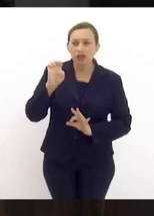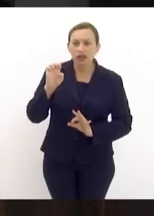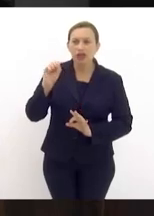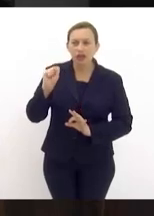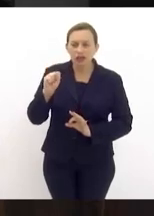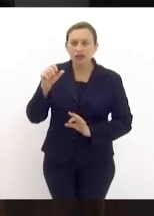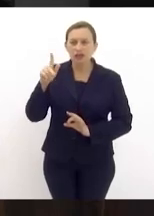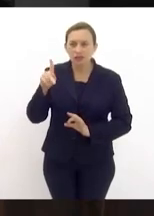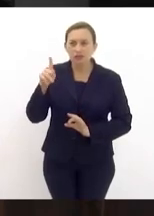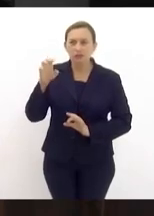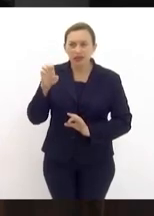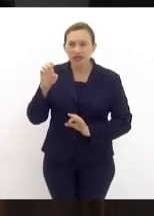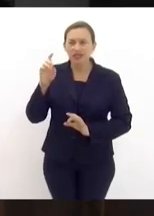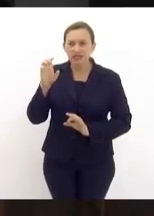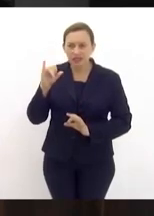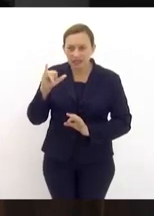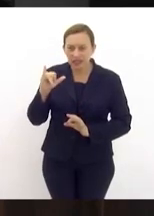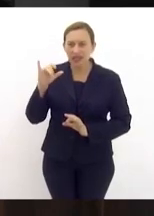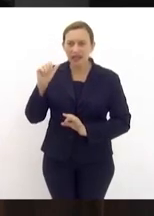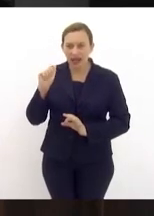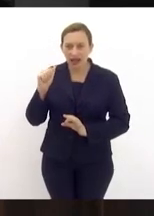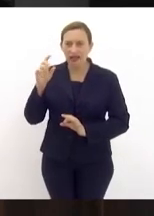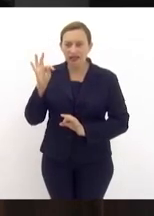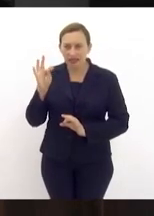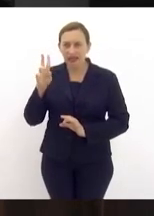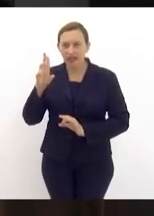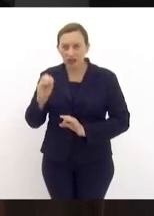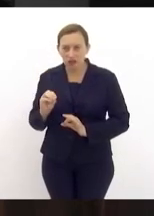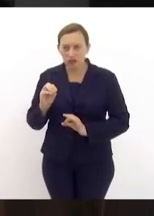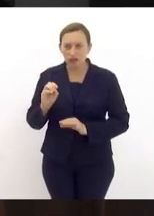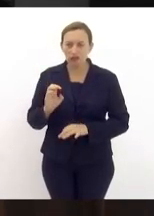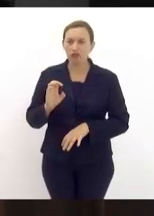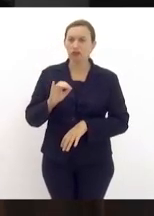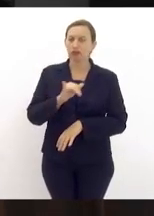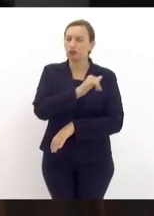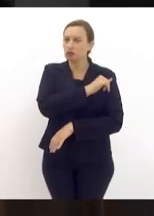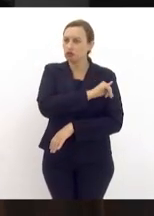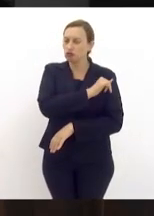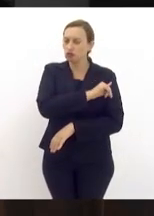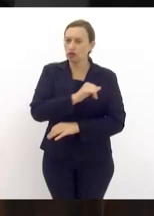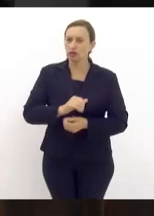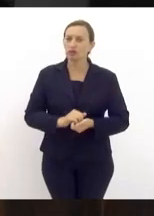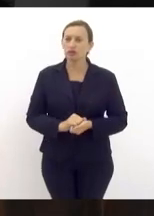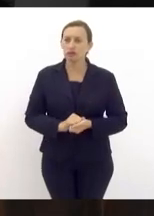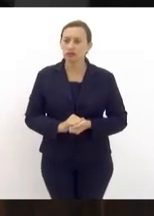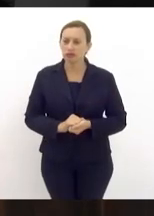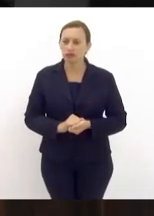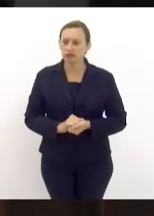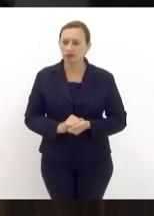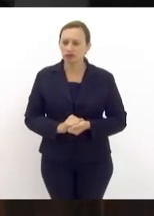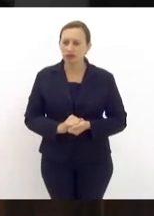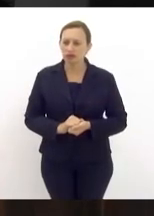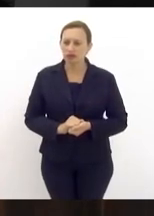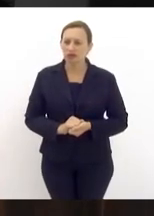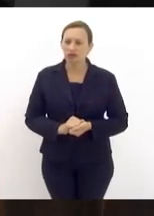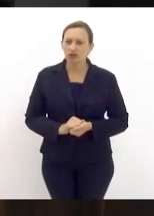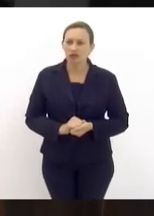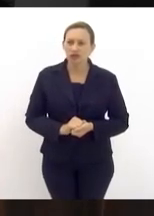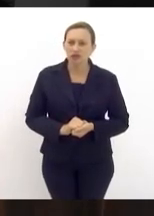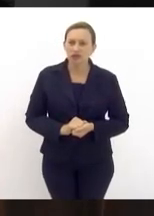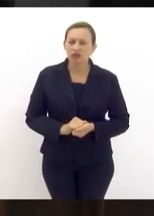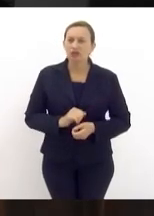especiativo, definindo-lhe a diretriz no Estado do Rio de Janeiro. Pendendo de pareceres das comissões de Constituição e